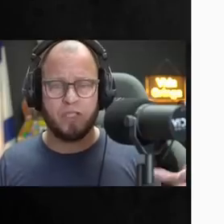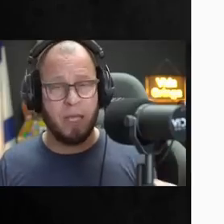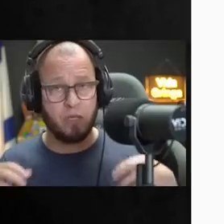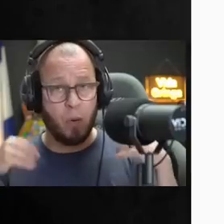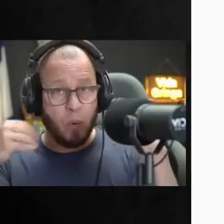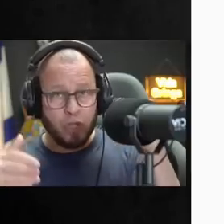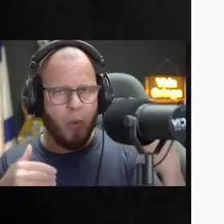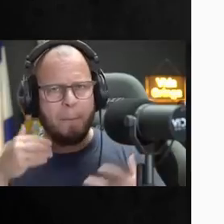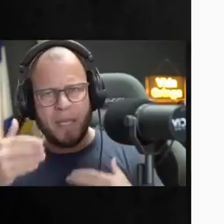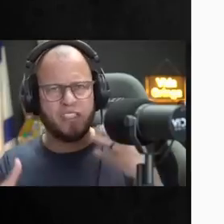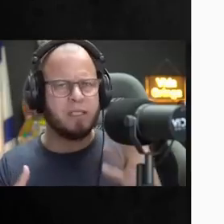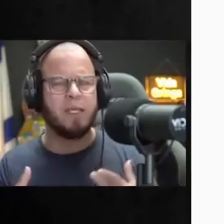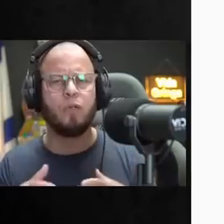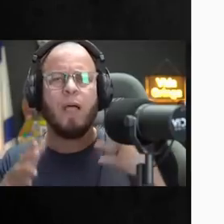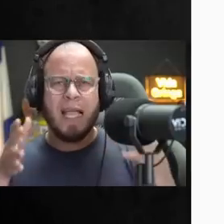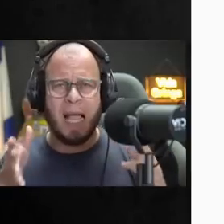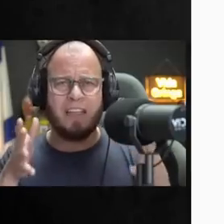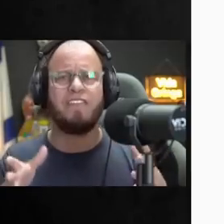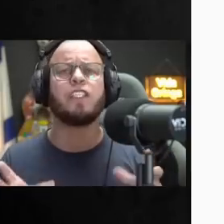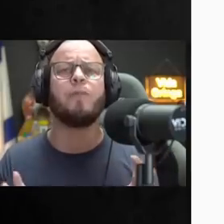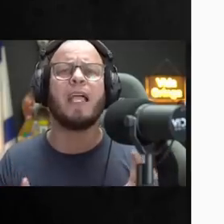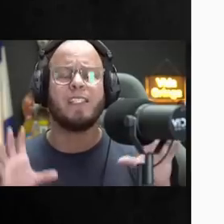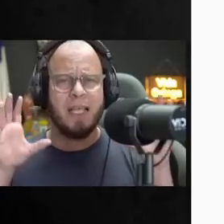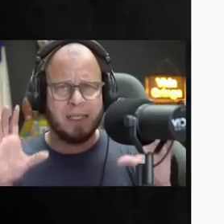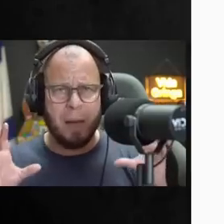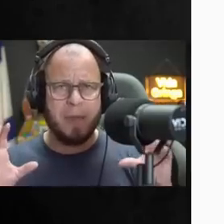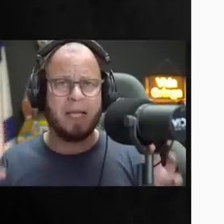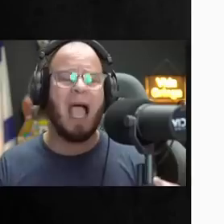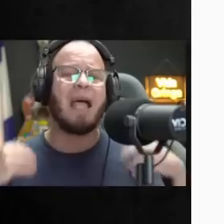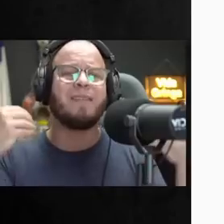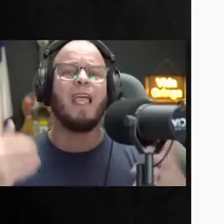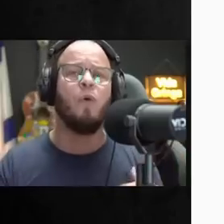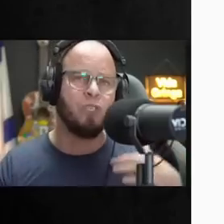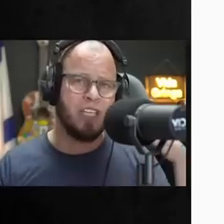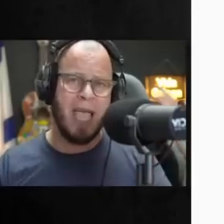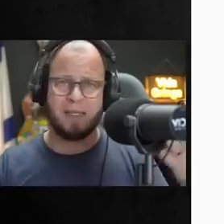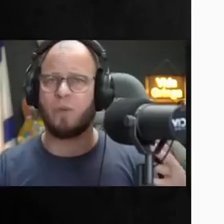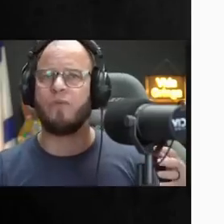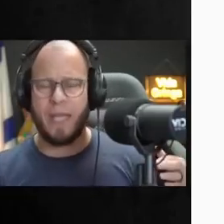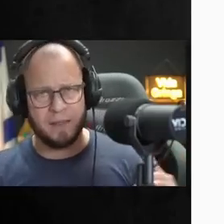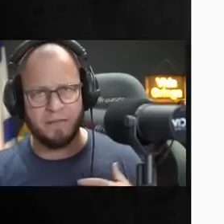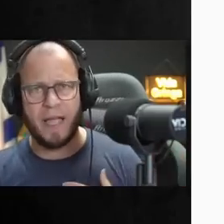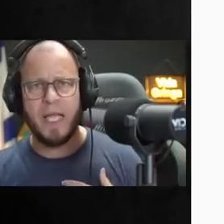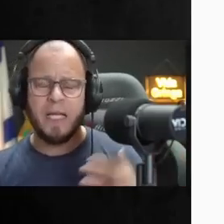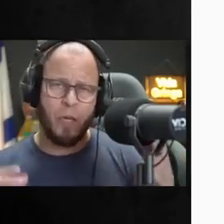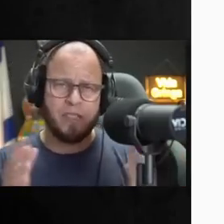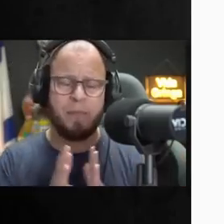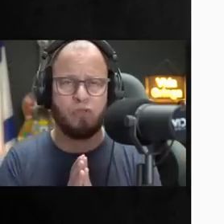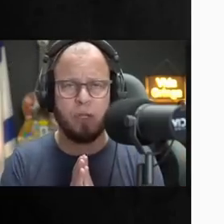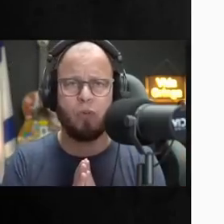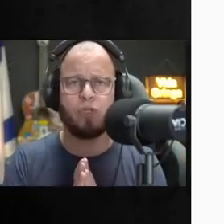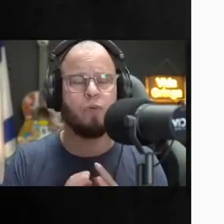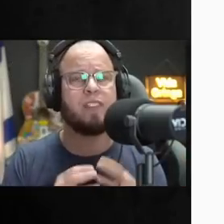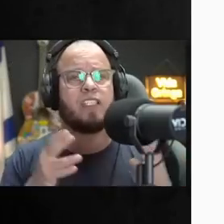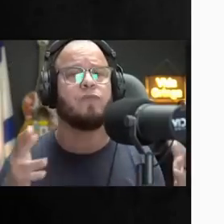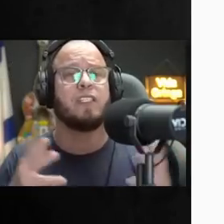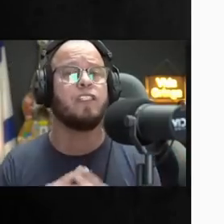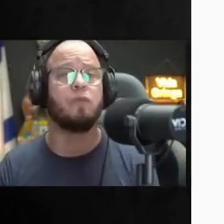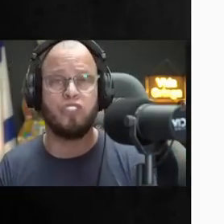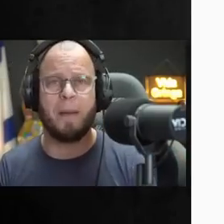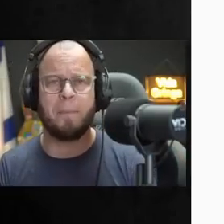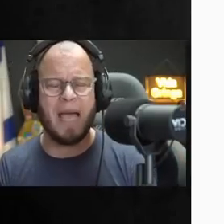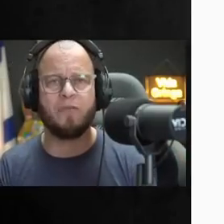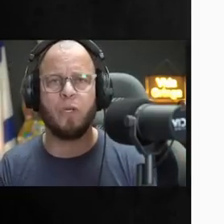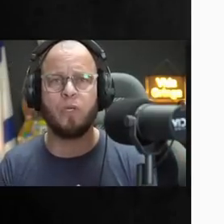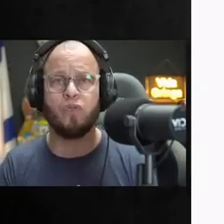sabemos temos que continuar pesquisando cada vez mais saber até onde essa conversa vai Deus abençoe todos vocês que